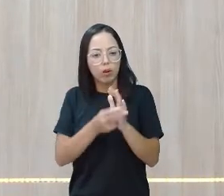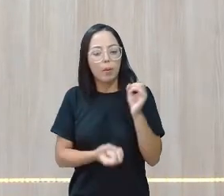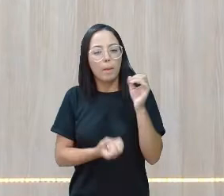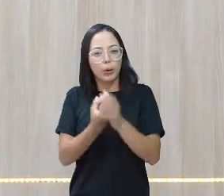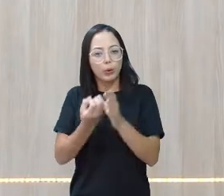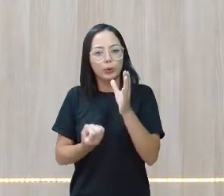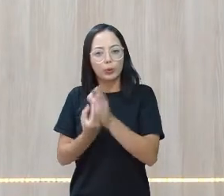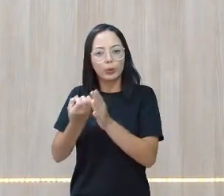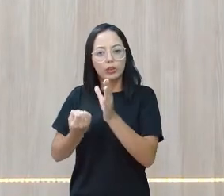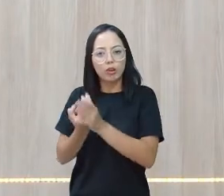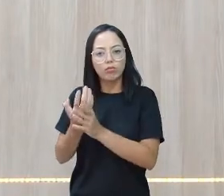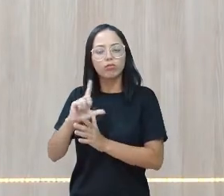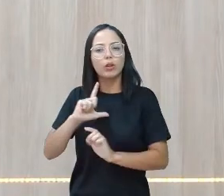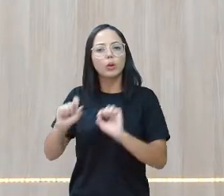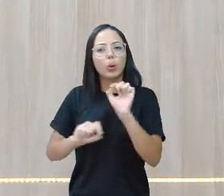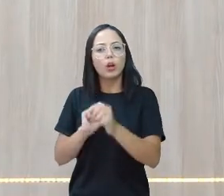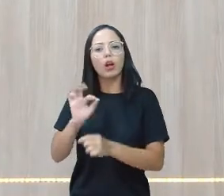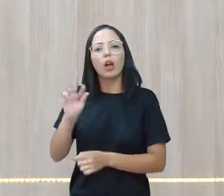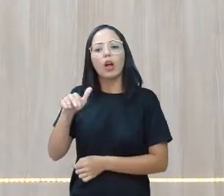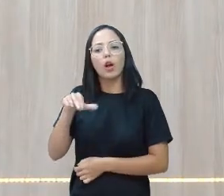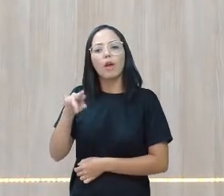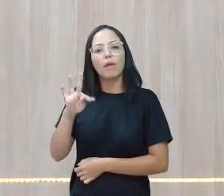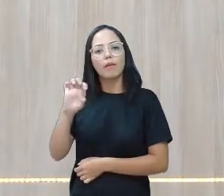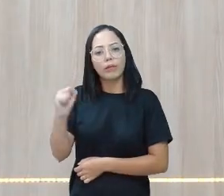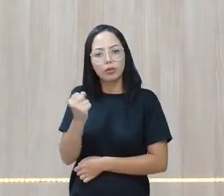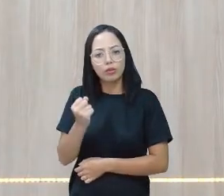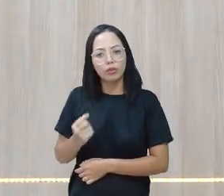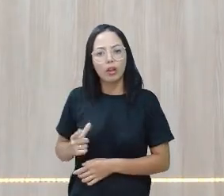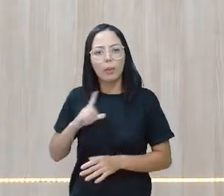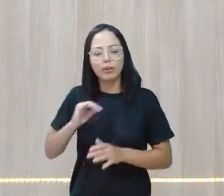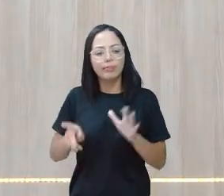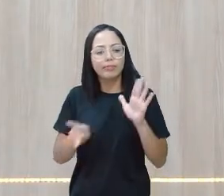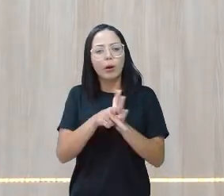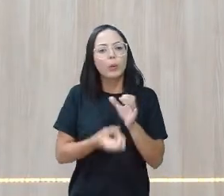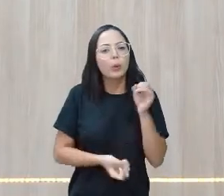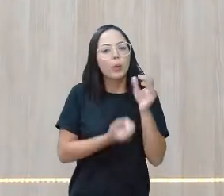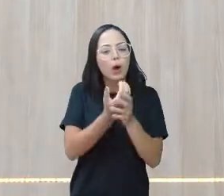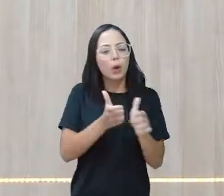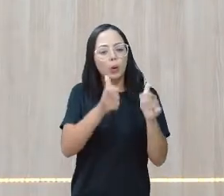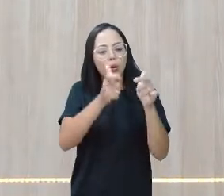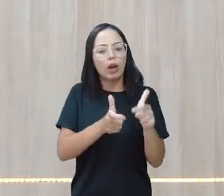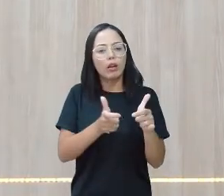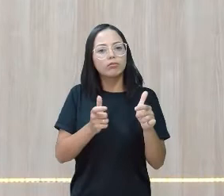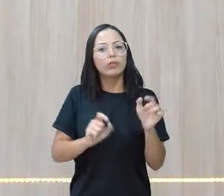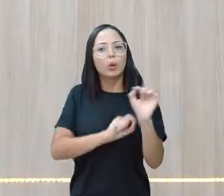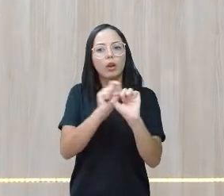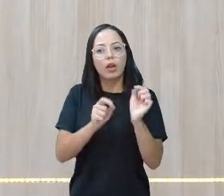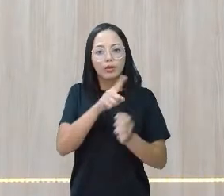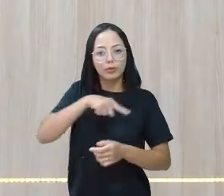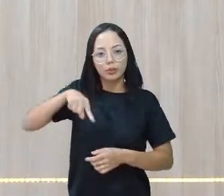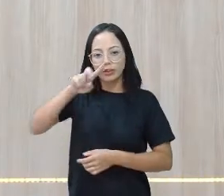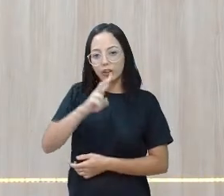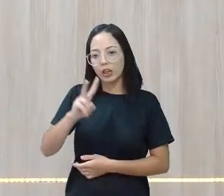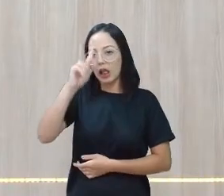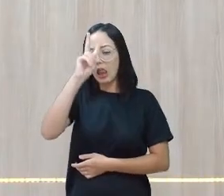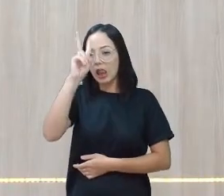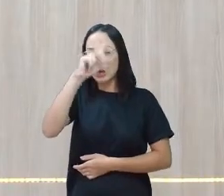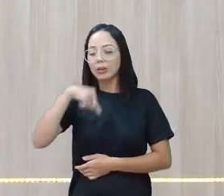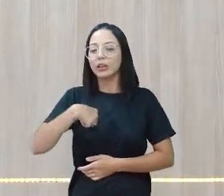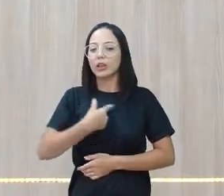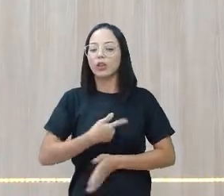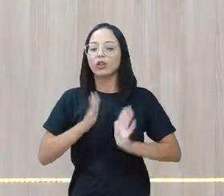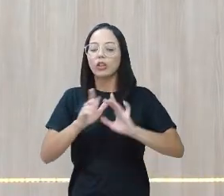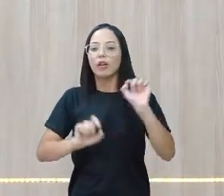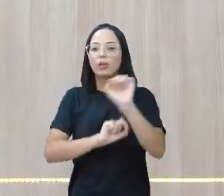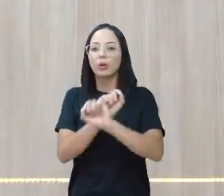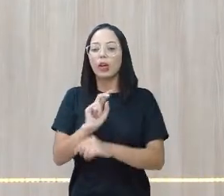produção, então ela tem uma fonte, né? Ela sai de algum lugar. E as fontes sonoras, vocês lembram, a gente já viu isso, são